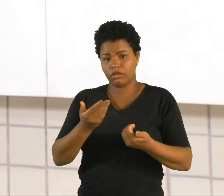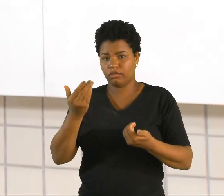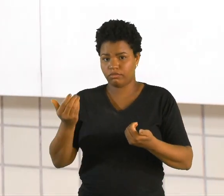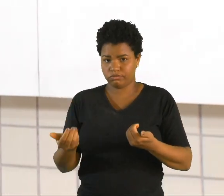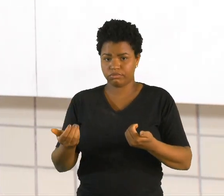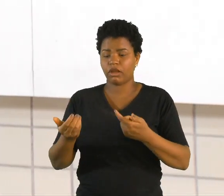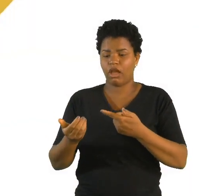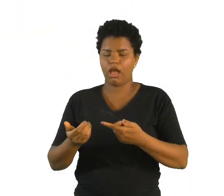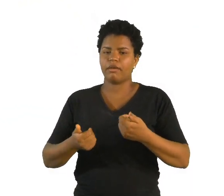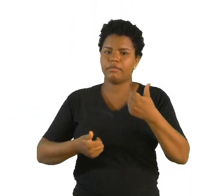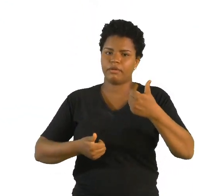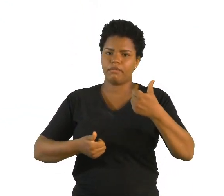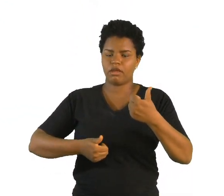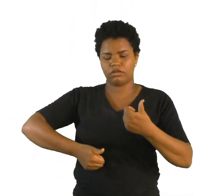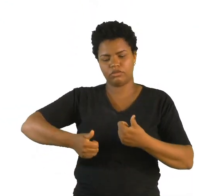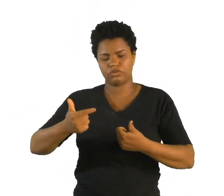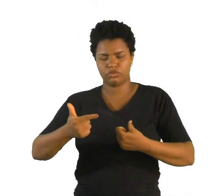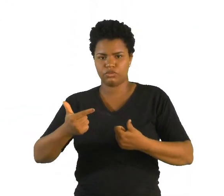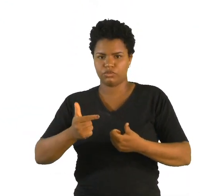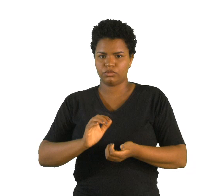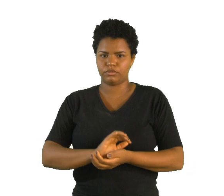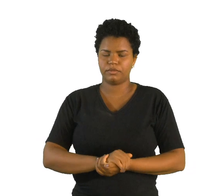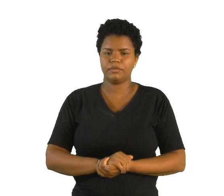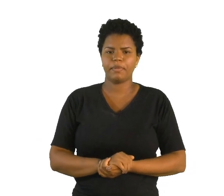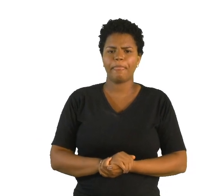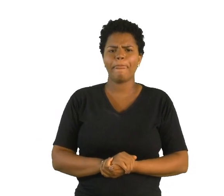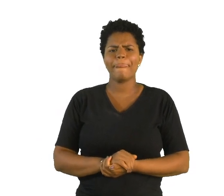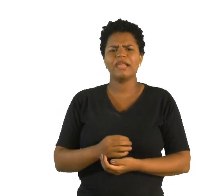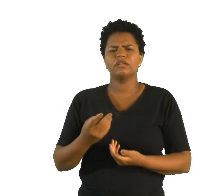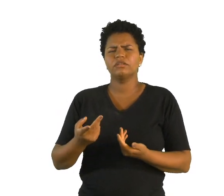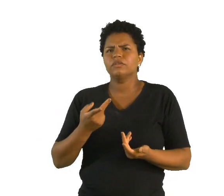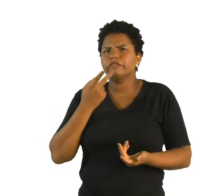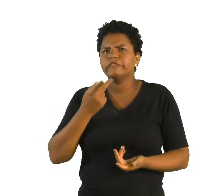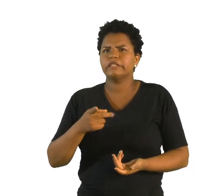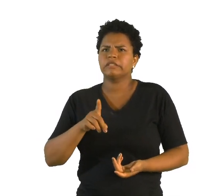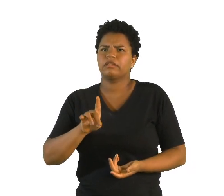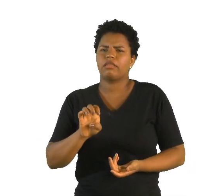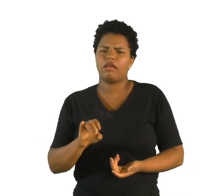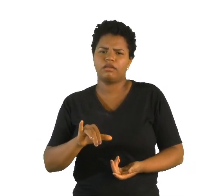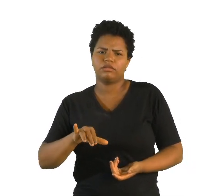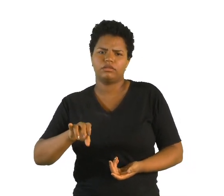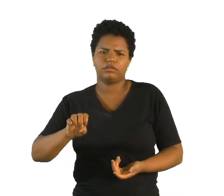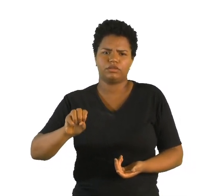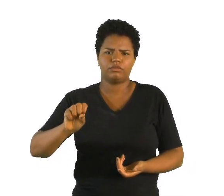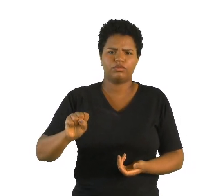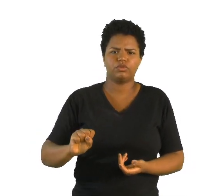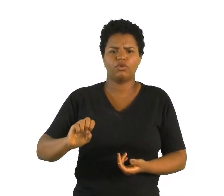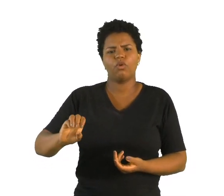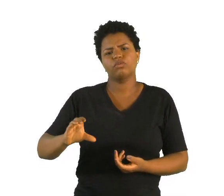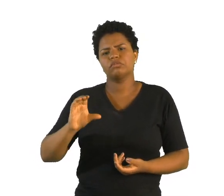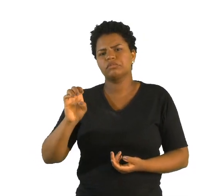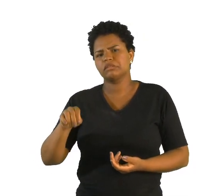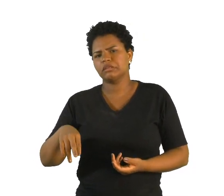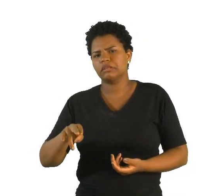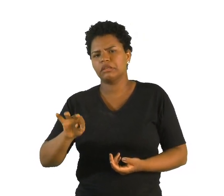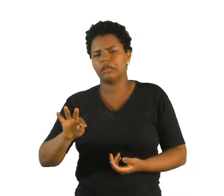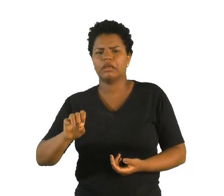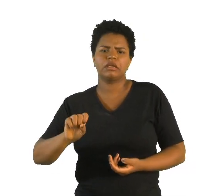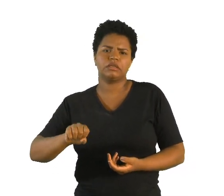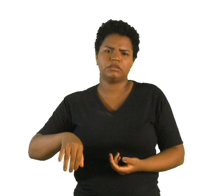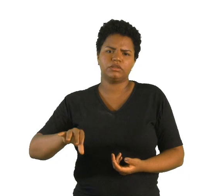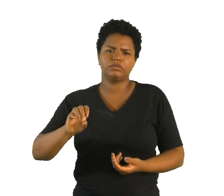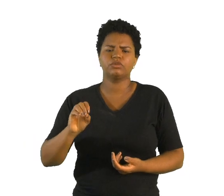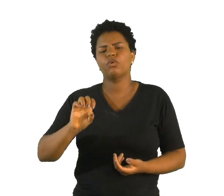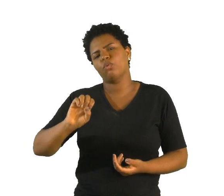quando, professora, que eu vou dizer décimos, quando eu vou dizer centésimo e quando eu vou dizer milésimo? Olha aí no slide